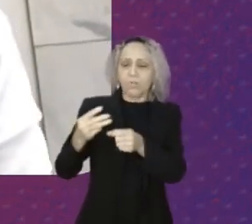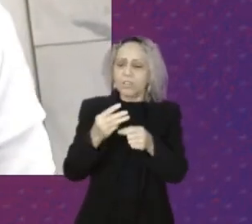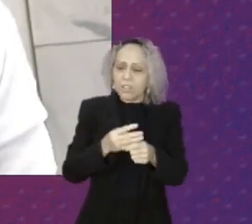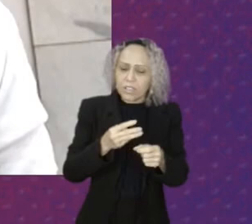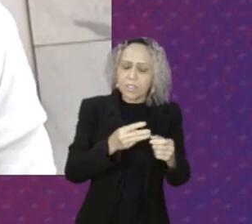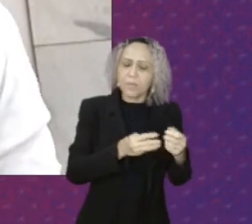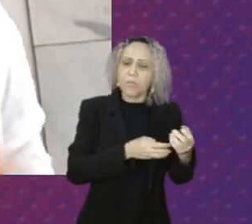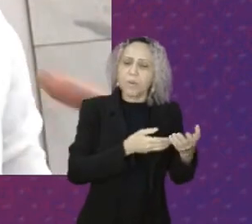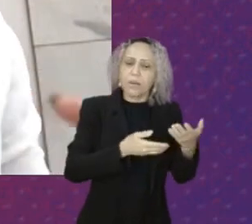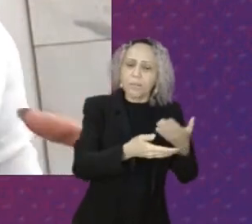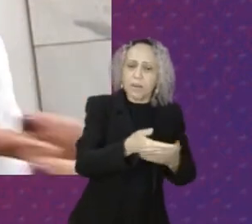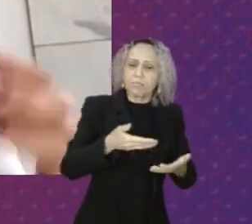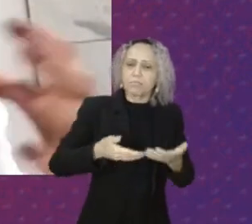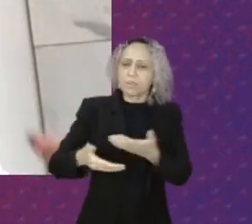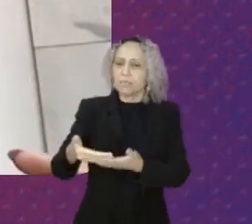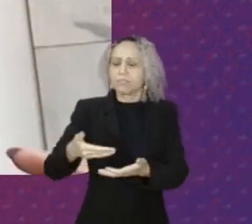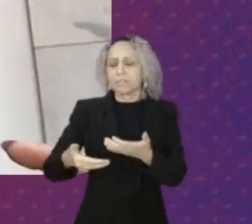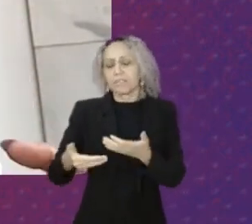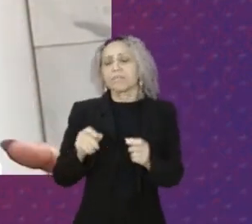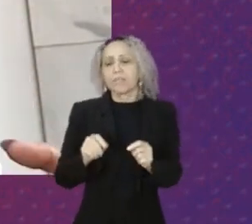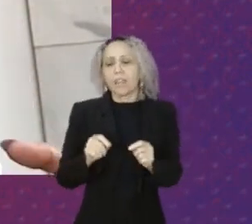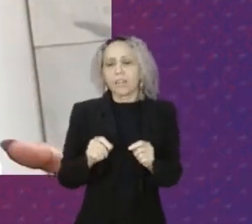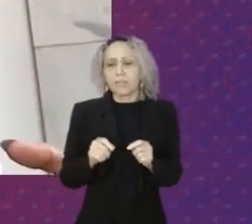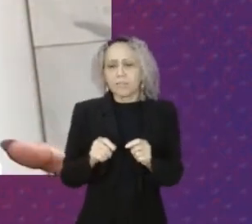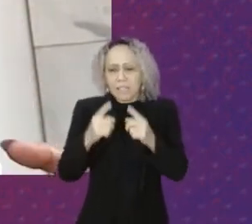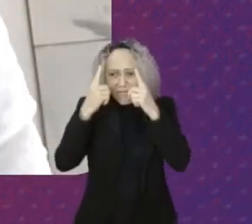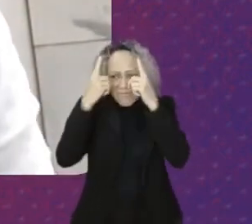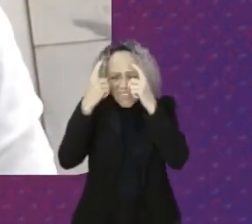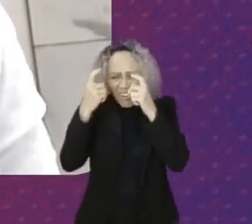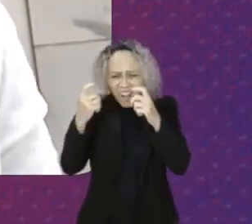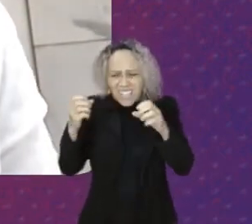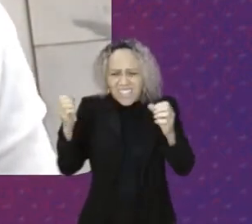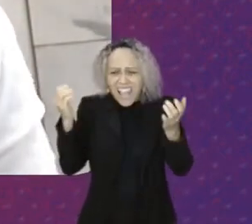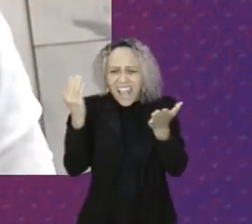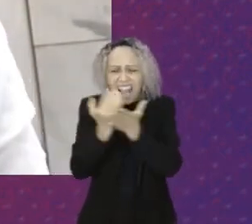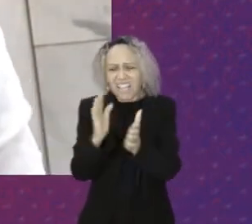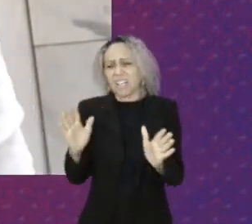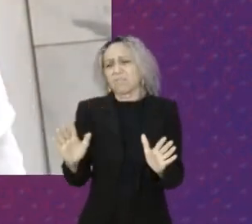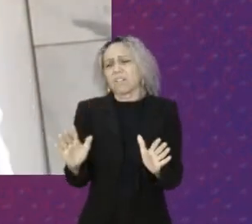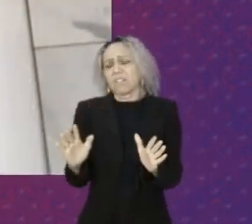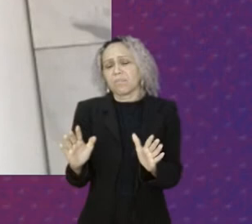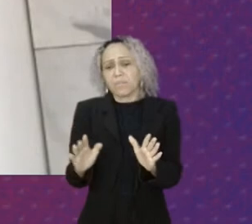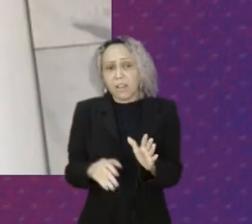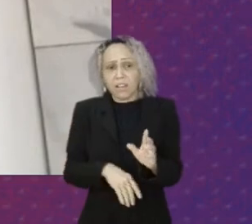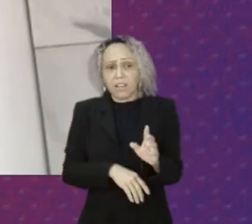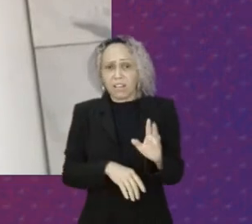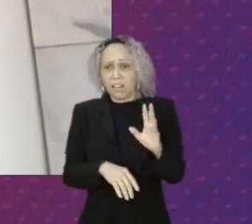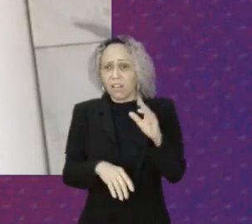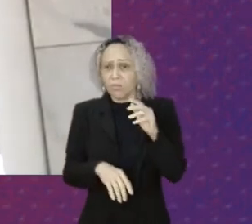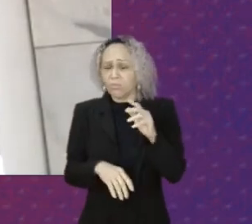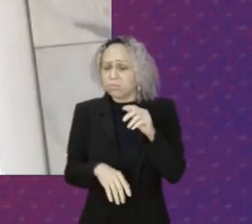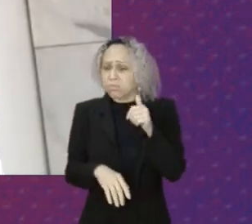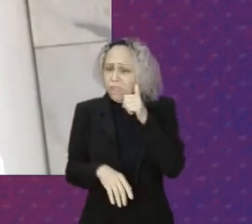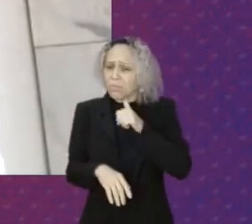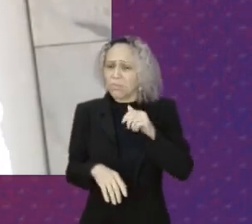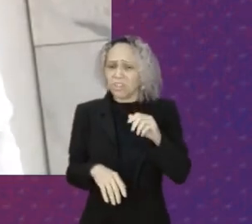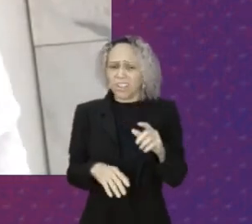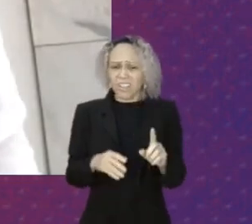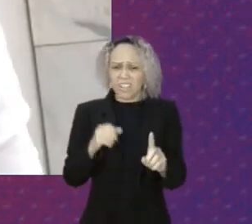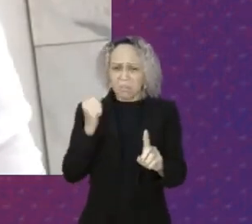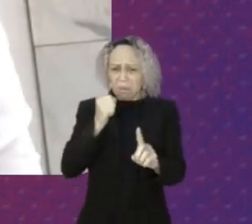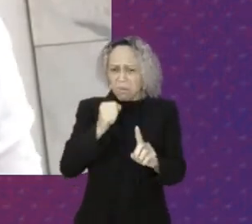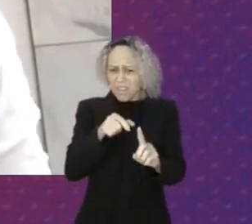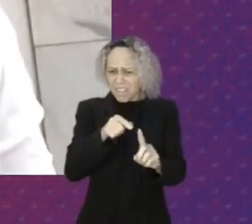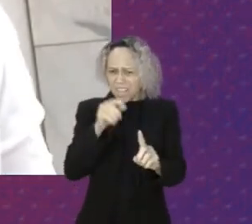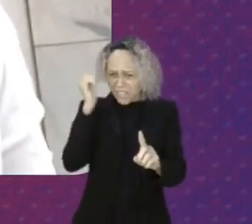violência e para, vamos dizer assim, estancar o número de feminicídios no Brasil. Eu